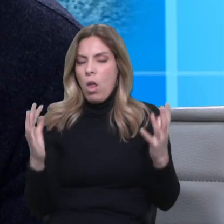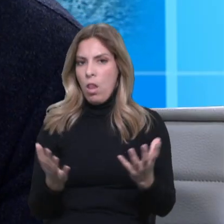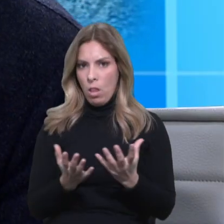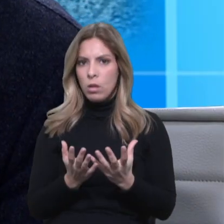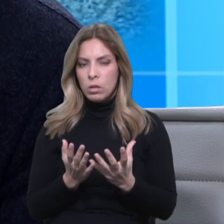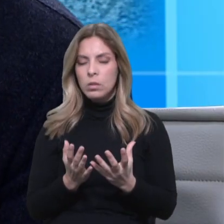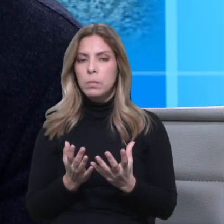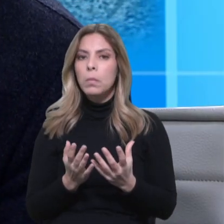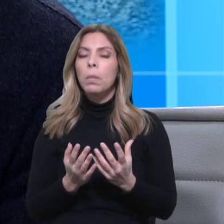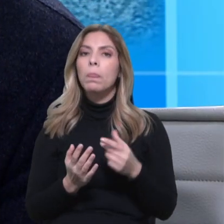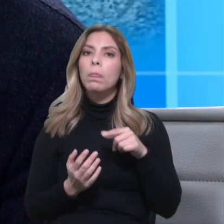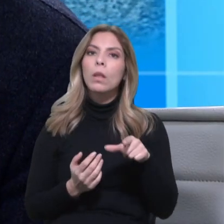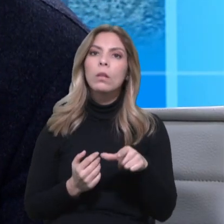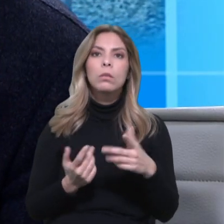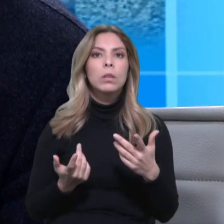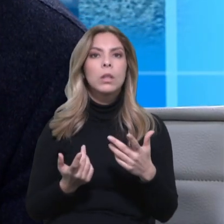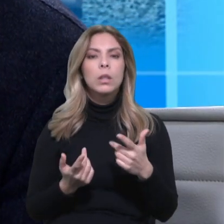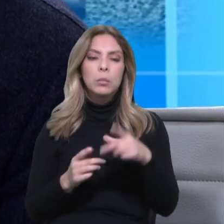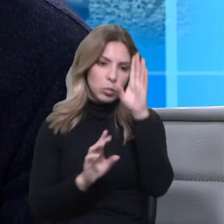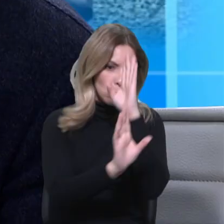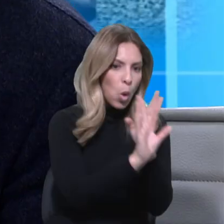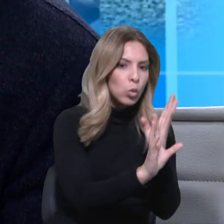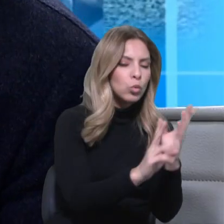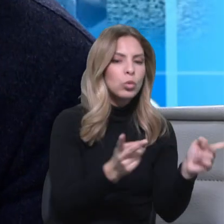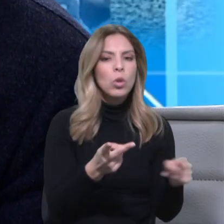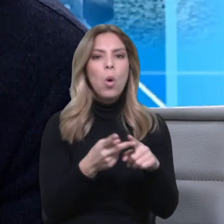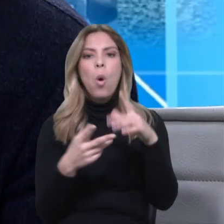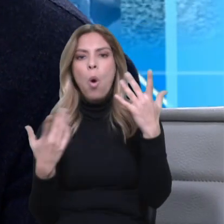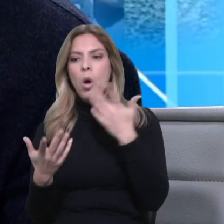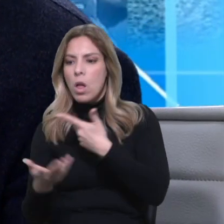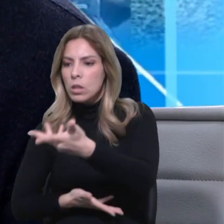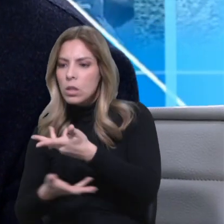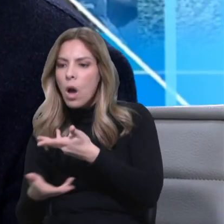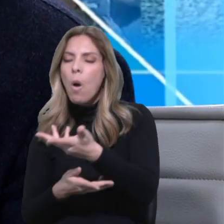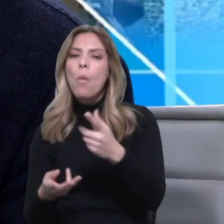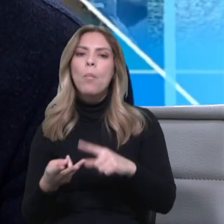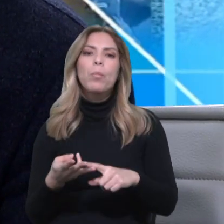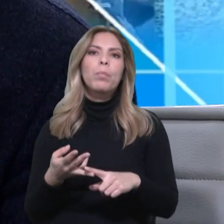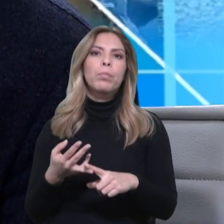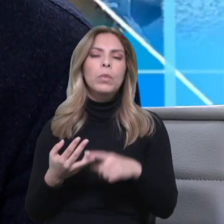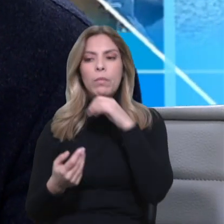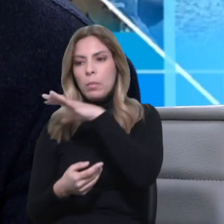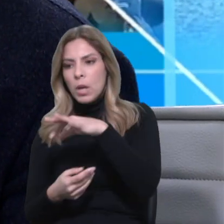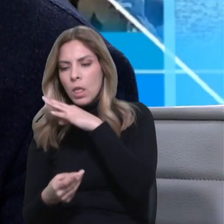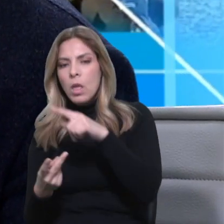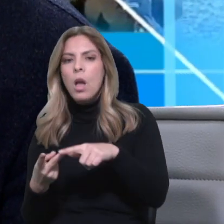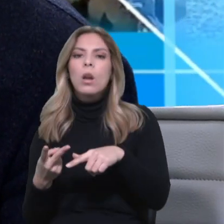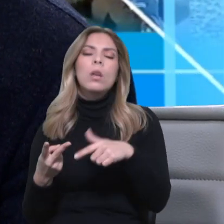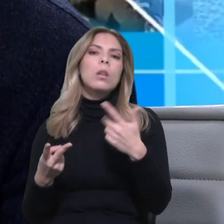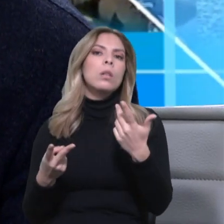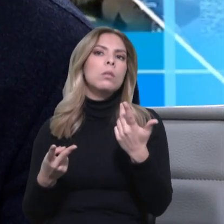dinâmicas, quer seja no campo da psicologia, quer seja, por exemplo, do relacionamento familiar, quer seja, portanto,